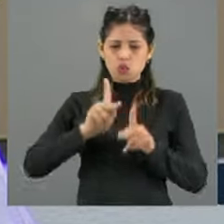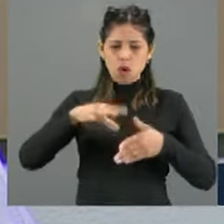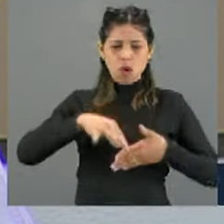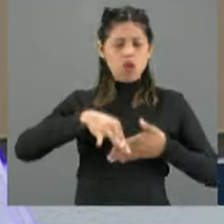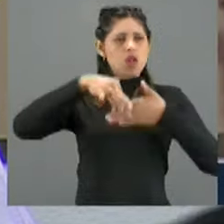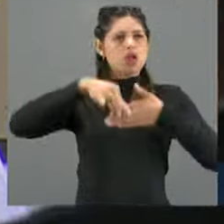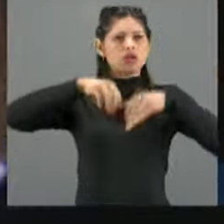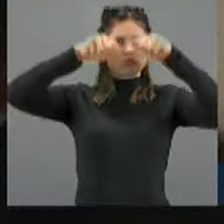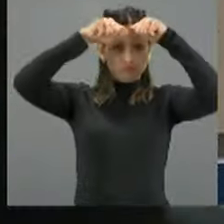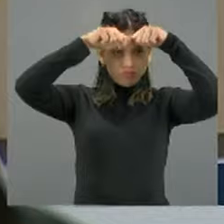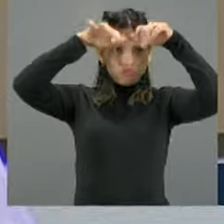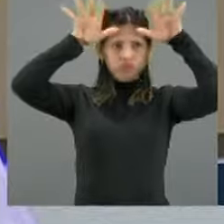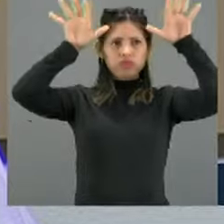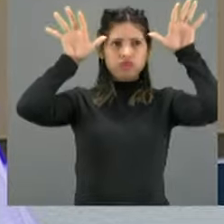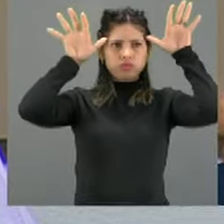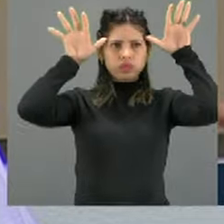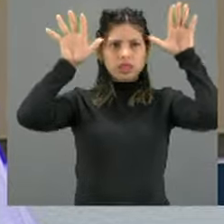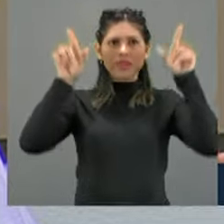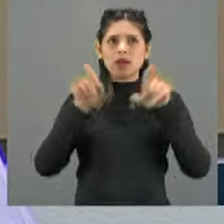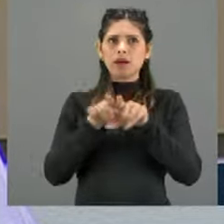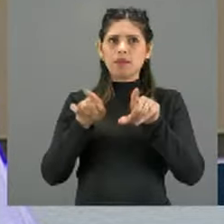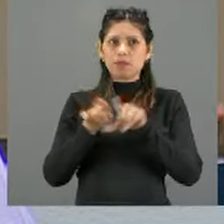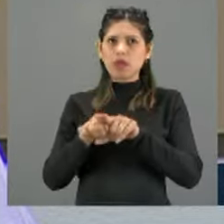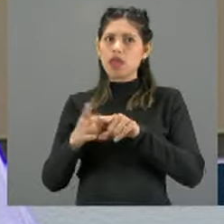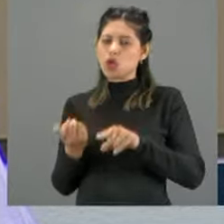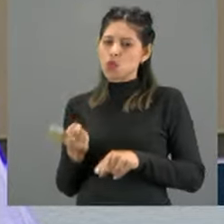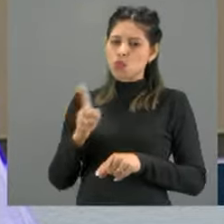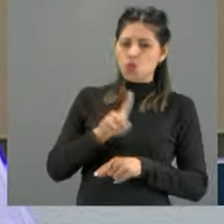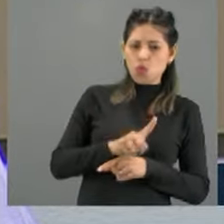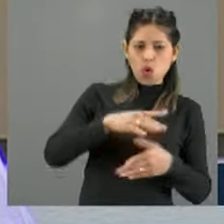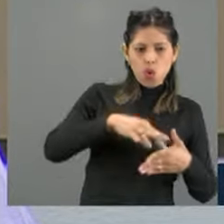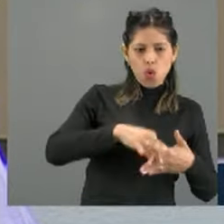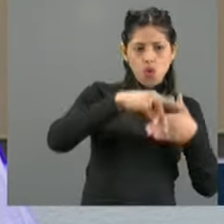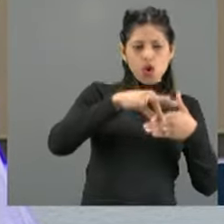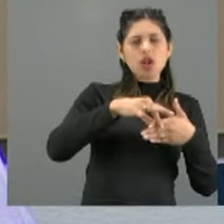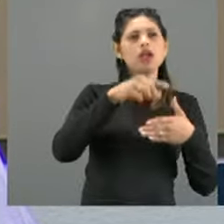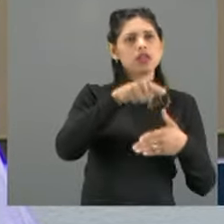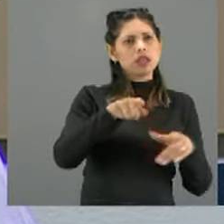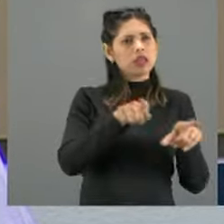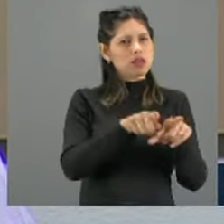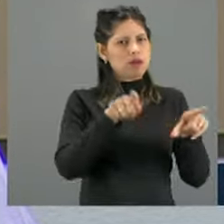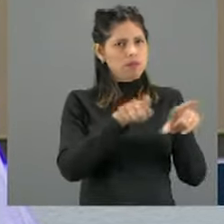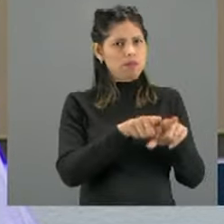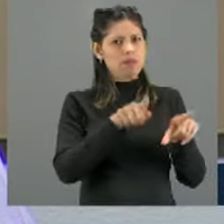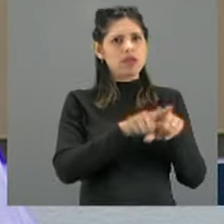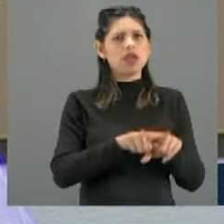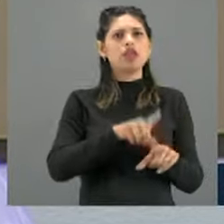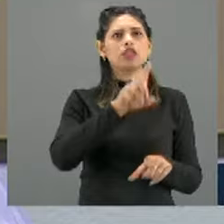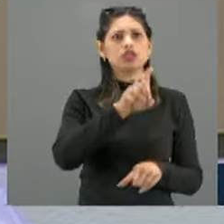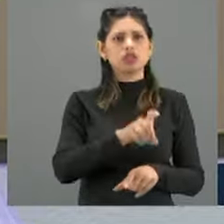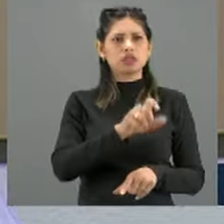cacique Arnaldo, da terra de Prabubure, município de Poxoréu. Esse aí com